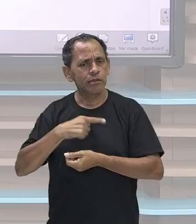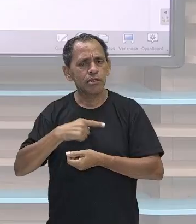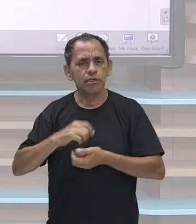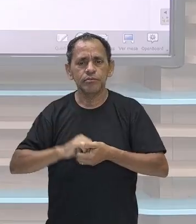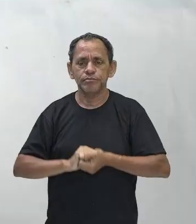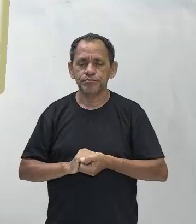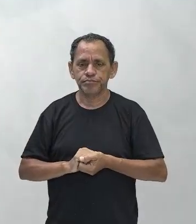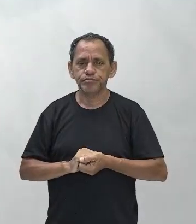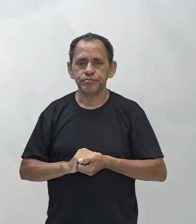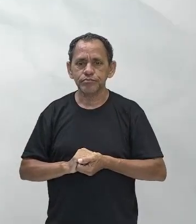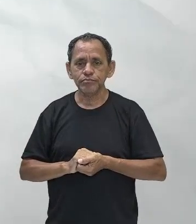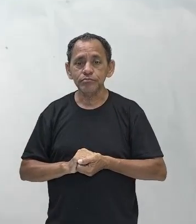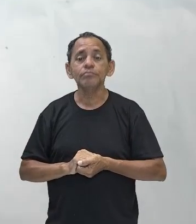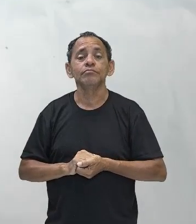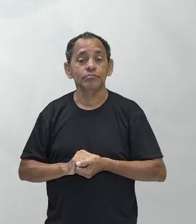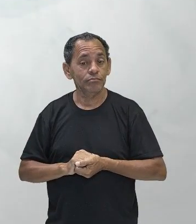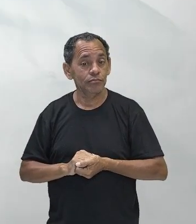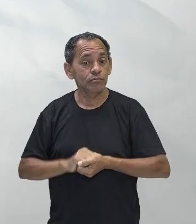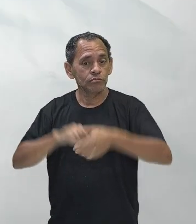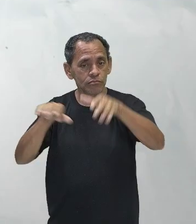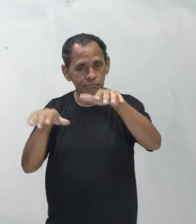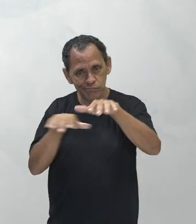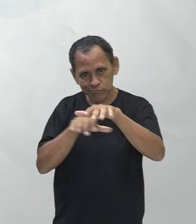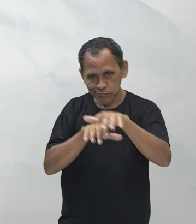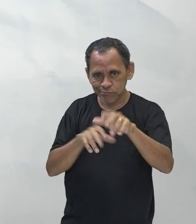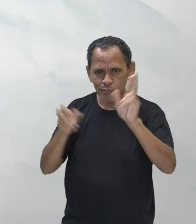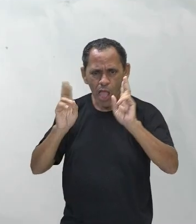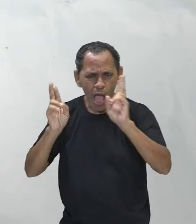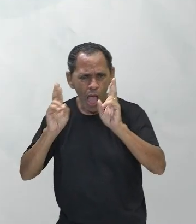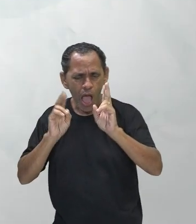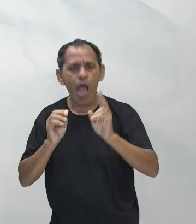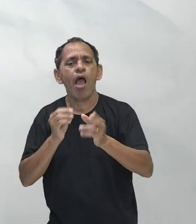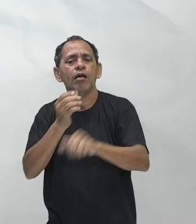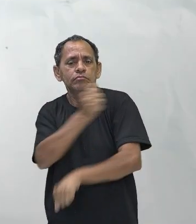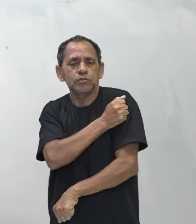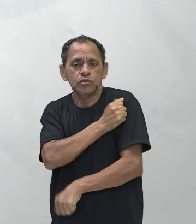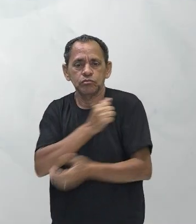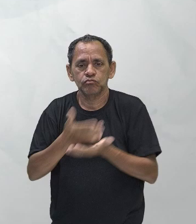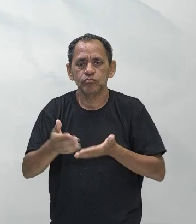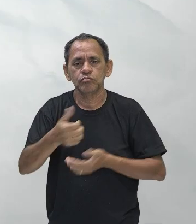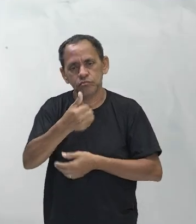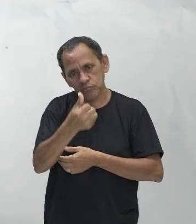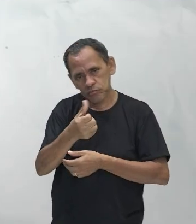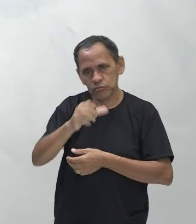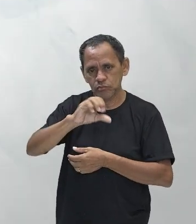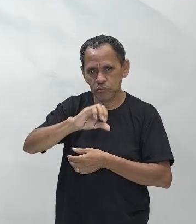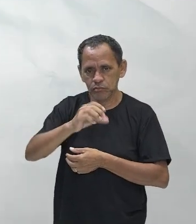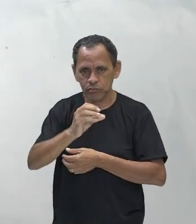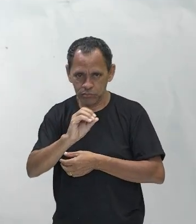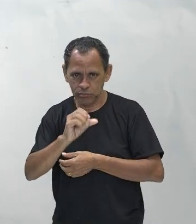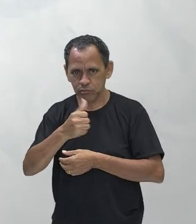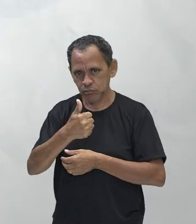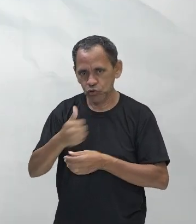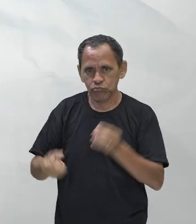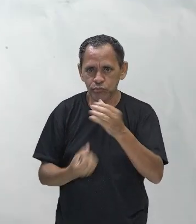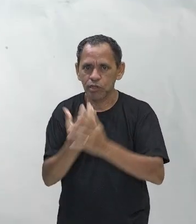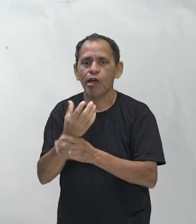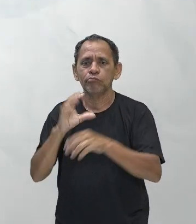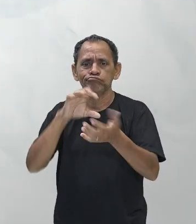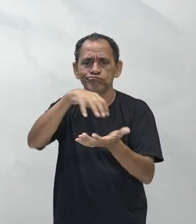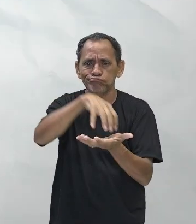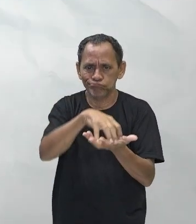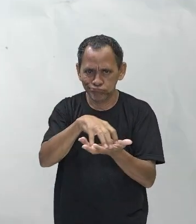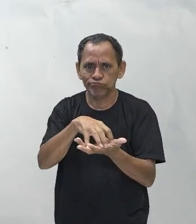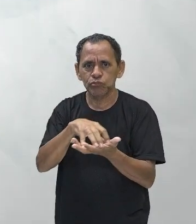história. O movimento estudantil iniciou em 1901, quando foi criada a Federação dos